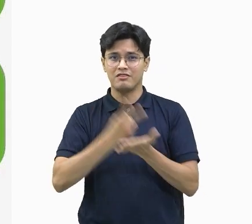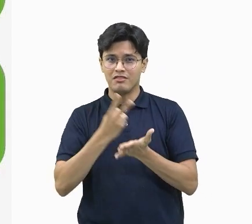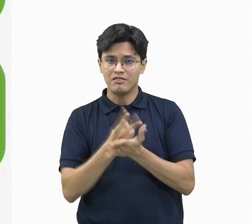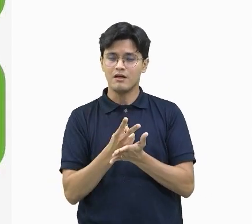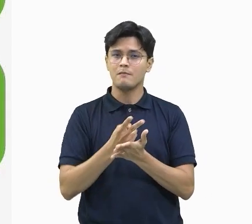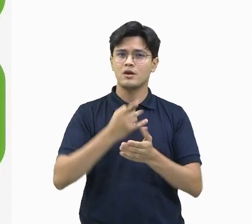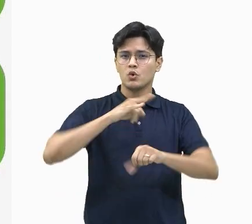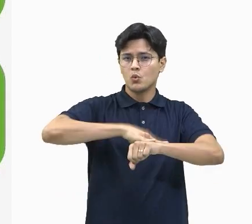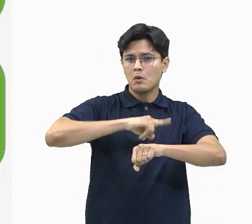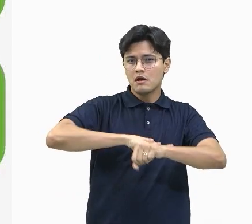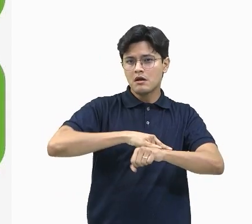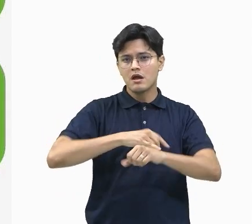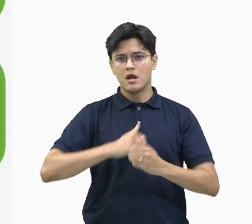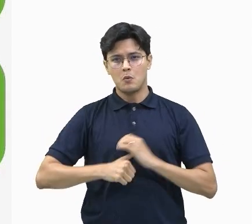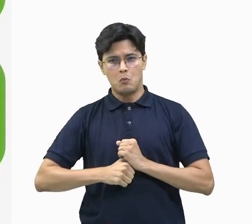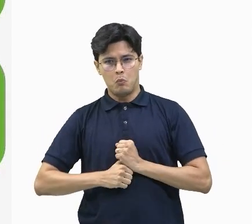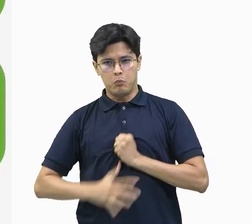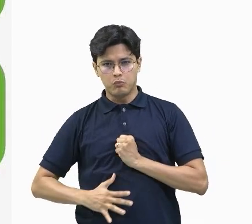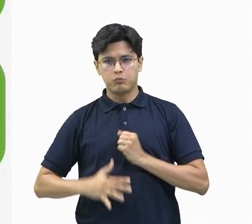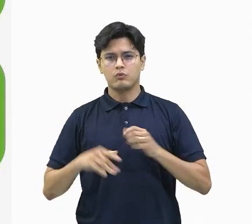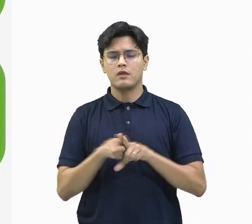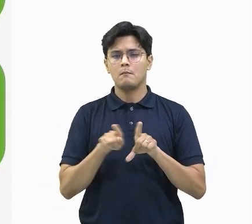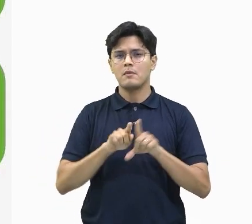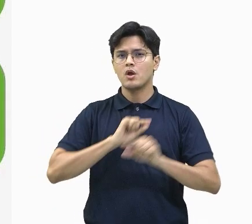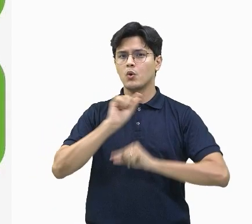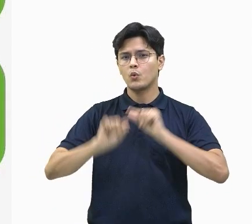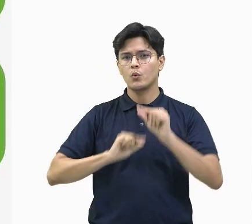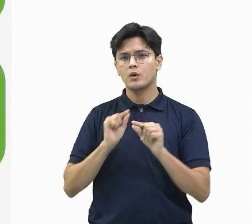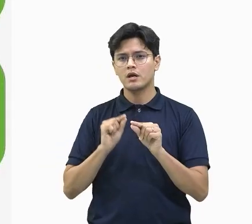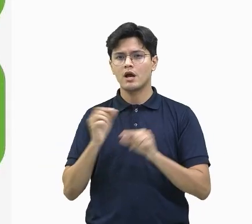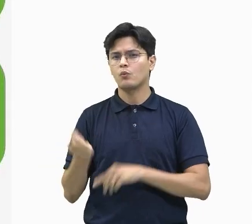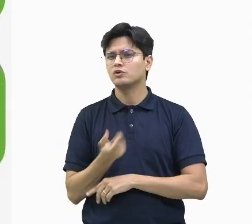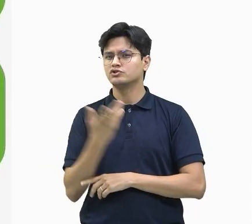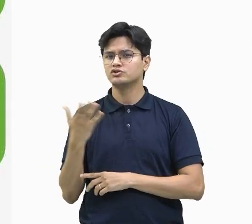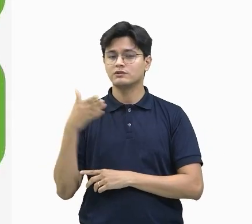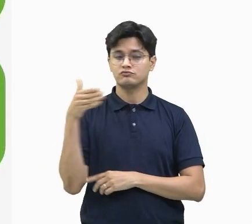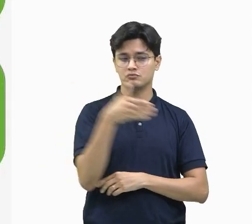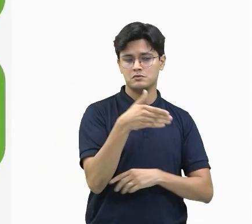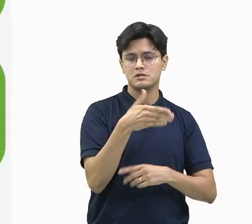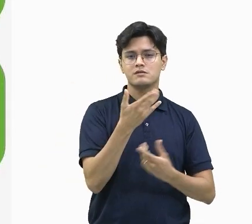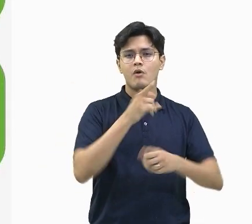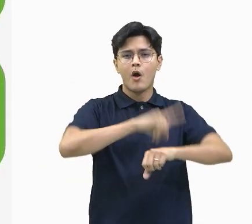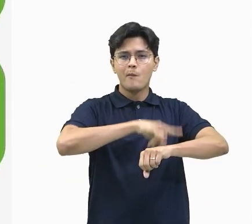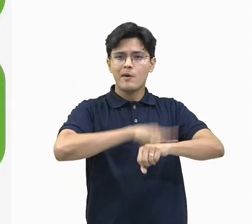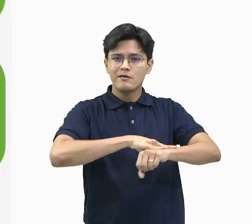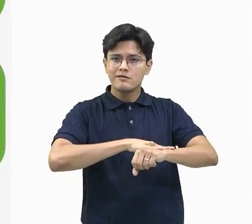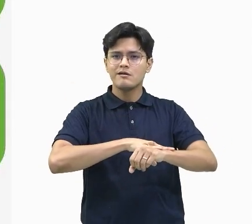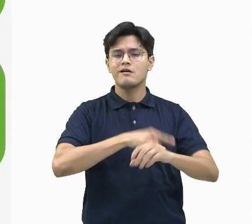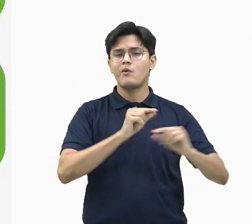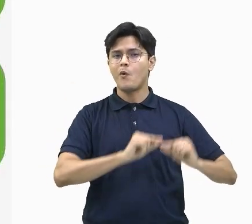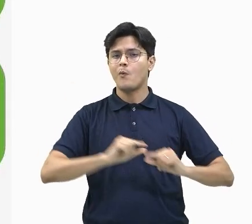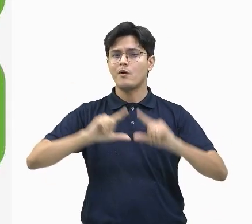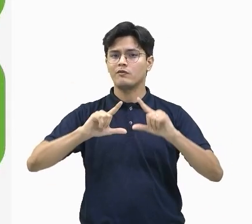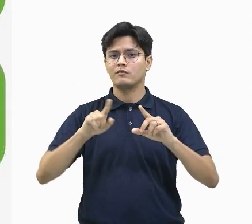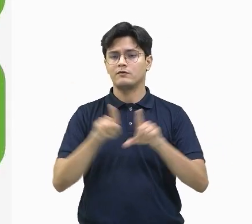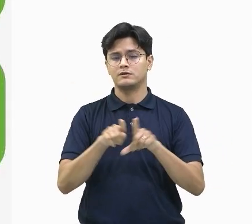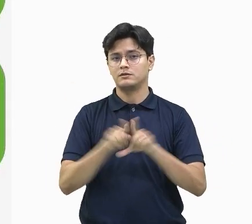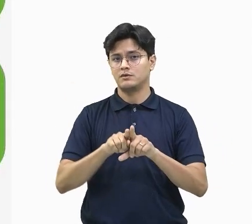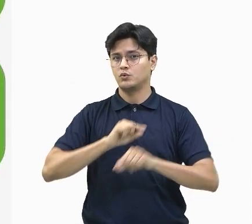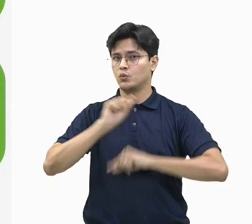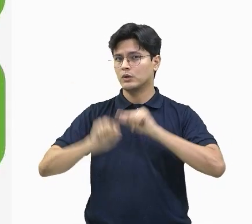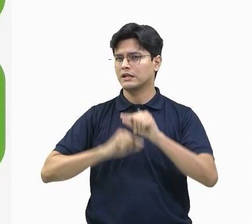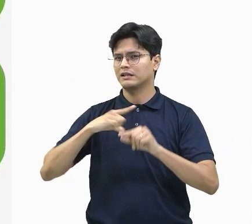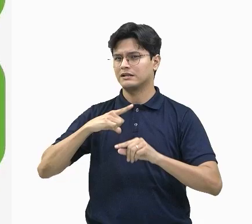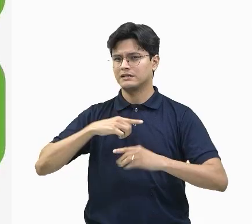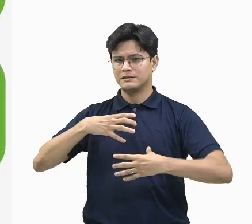Vai ocorrer um aumento das idas dela ao banheiro, ou seja, para fazer xixi, aumento da frequência urinária e uma